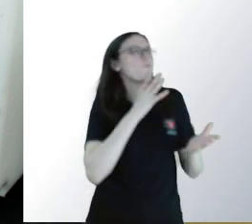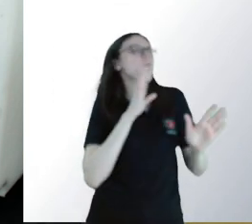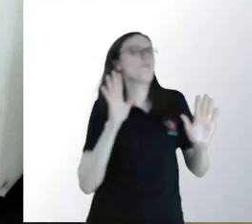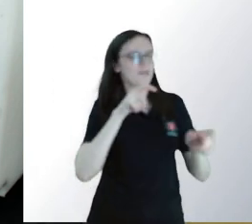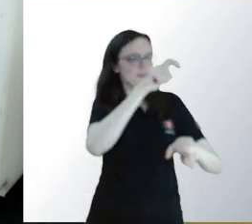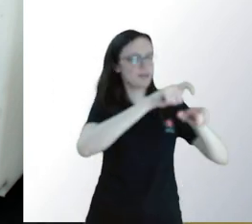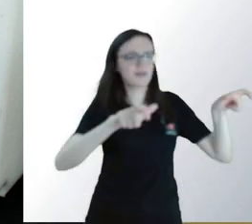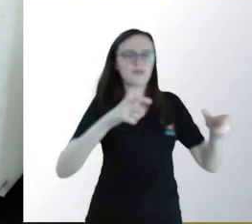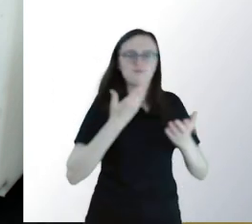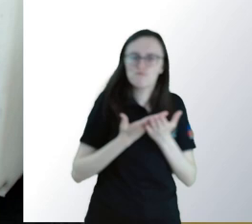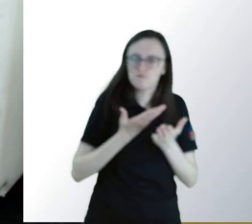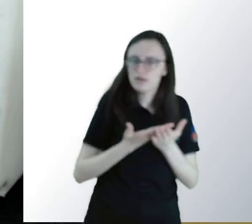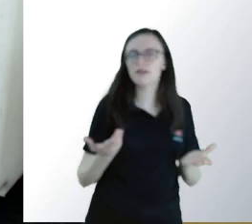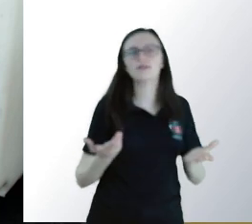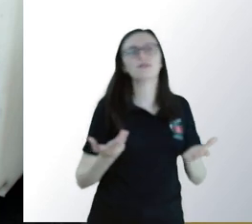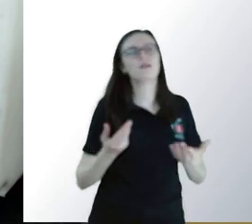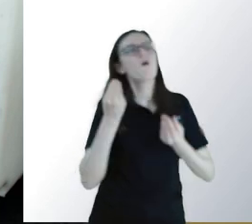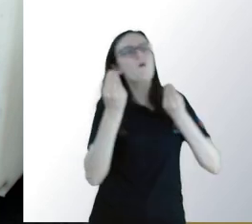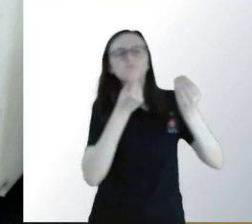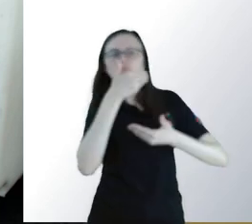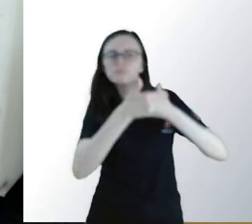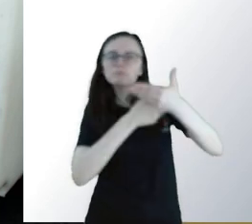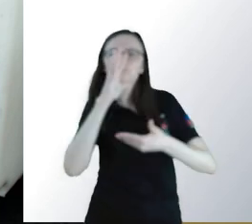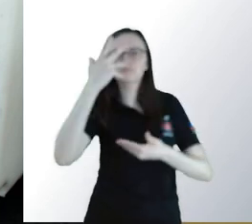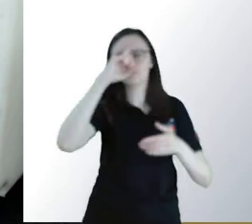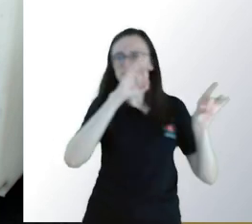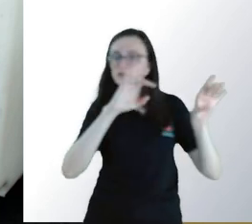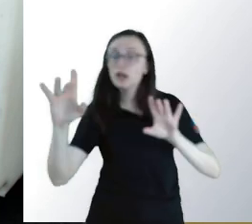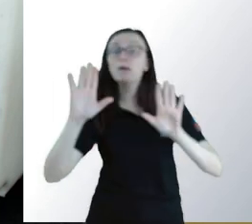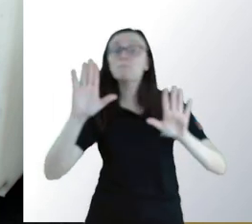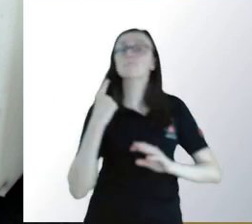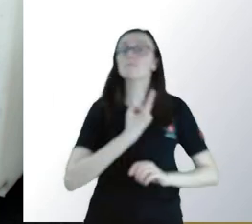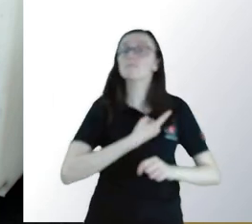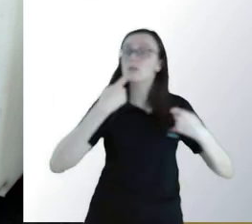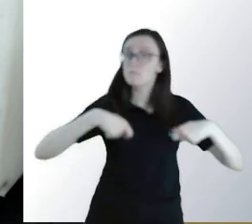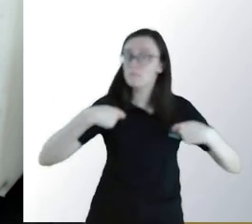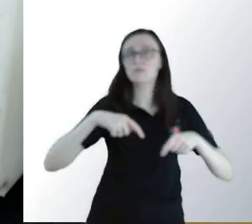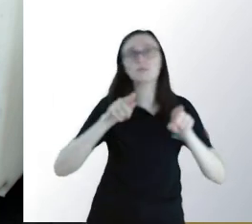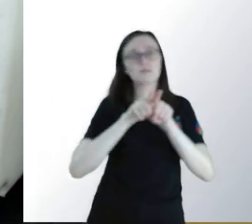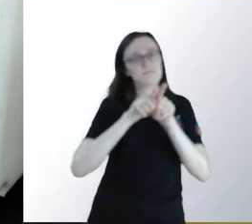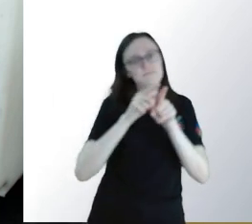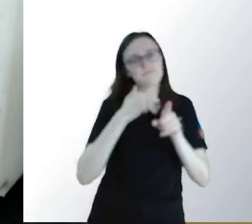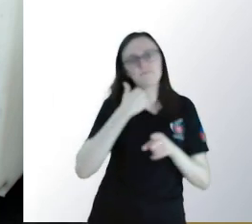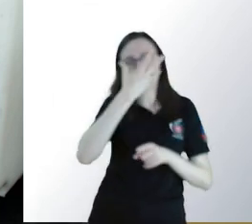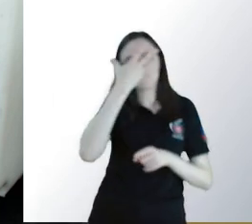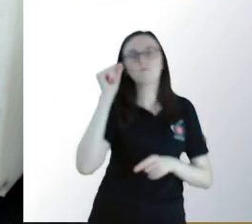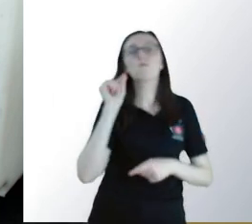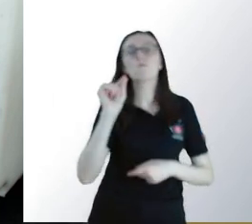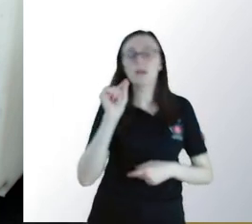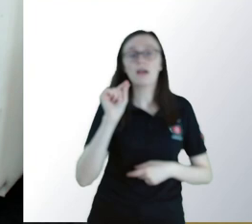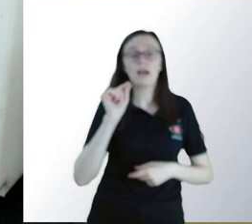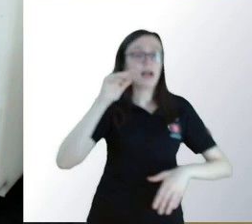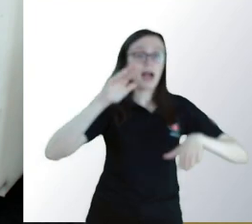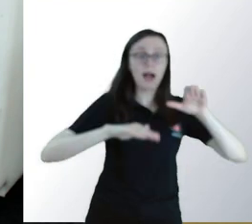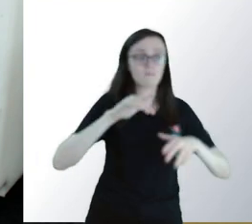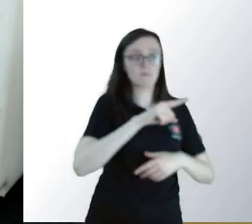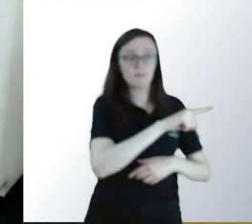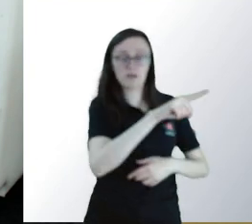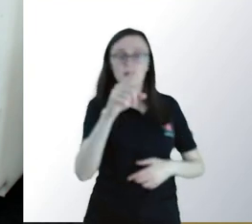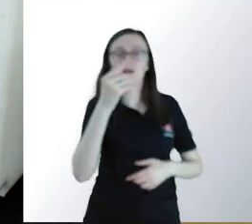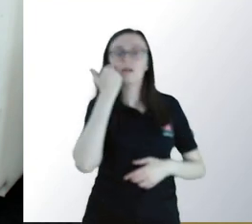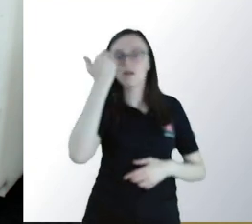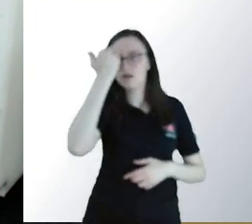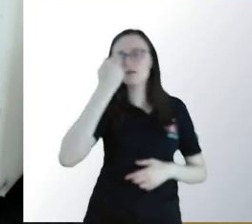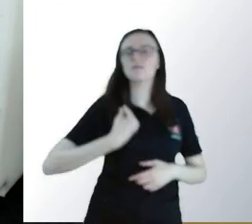os estudantes ali, como é que está acontecendo, e a gente tem que levar em consideração também que muitas vezes esses adolescentes, eles estão,